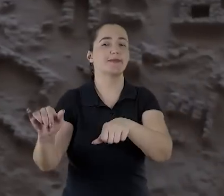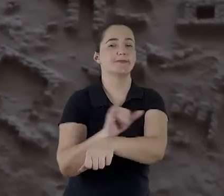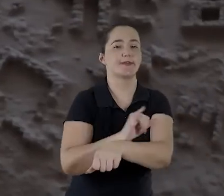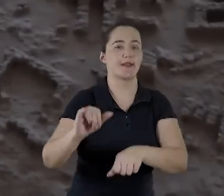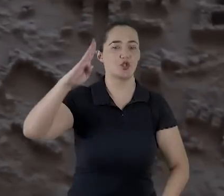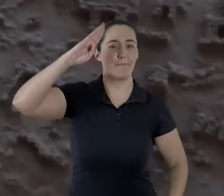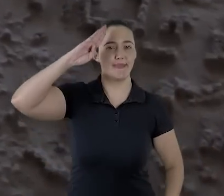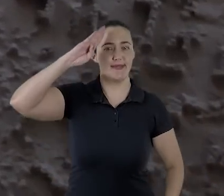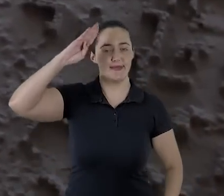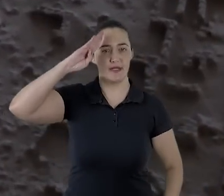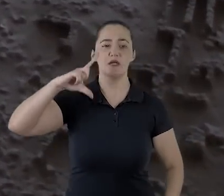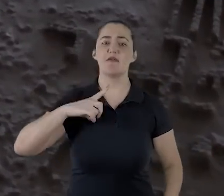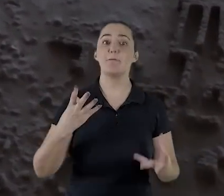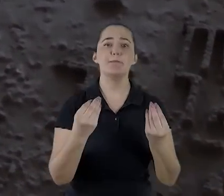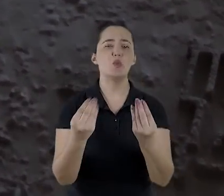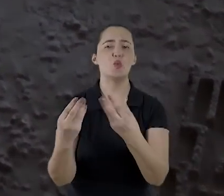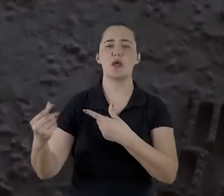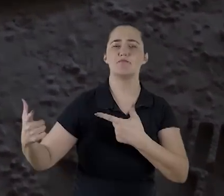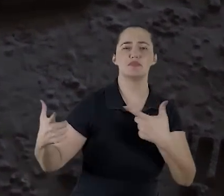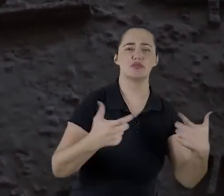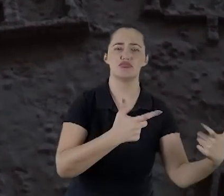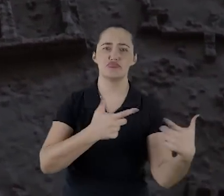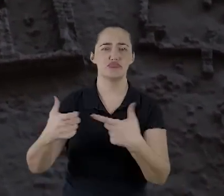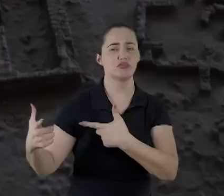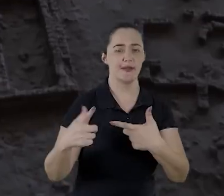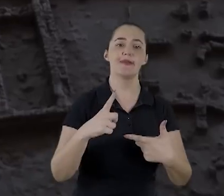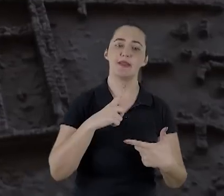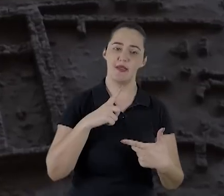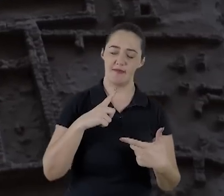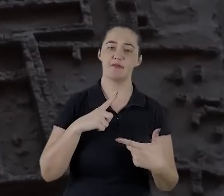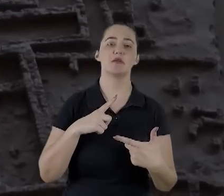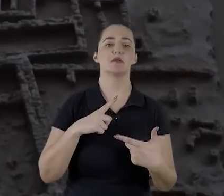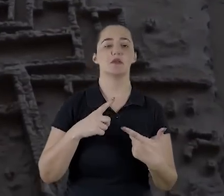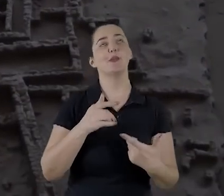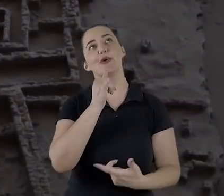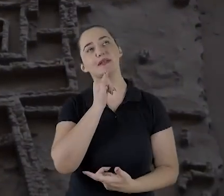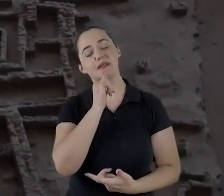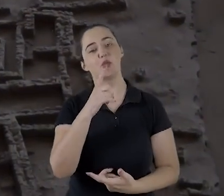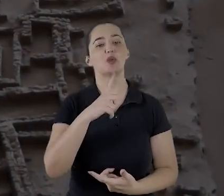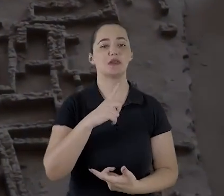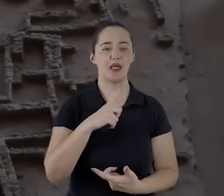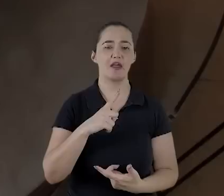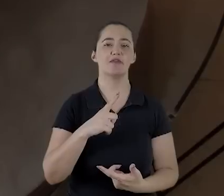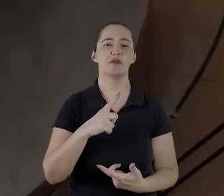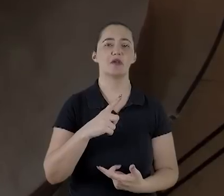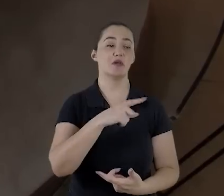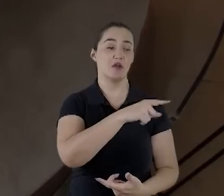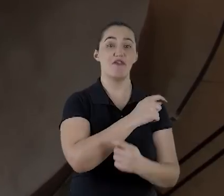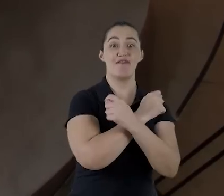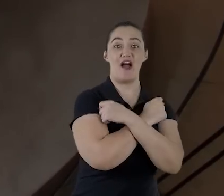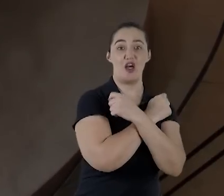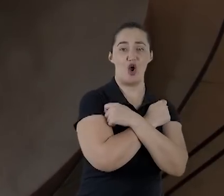estratégia militar, aqui aconteceram muitas batalhas. Não só na antiguidade, temos, por exemplo, a expedição do